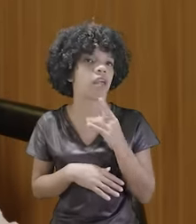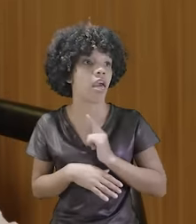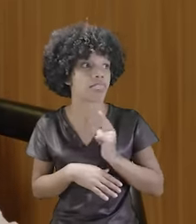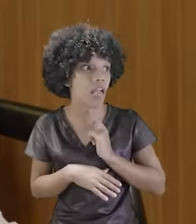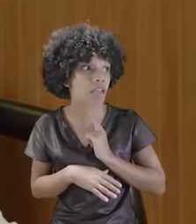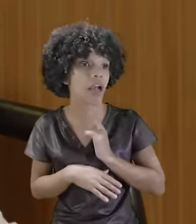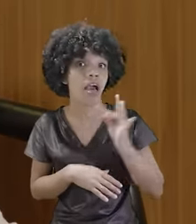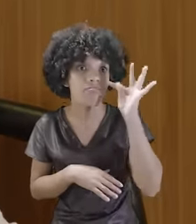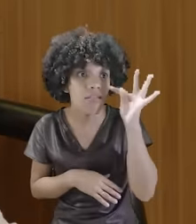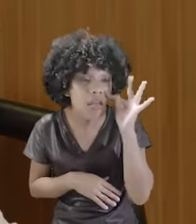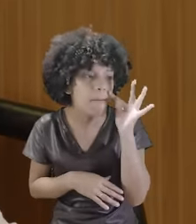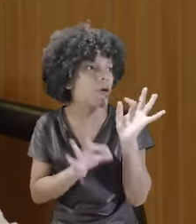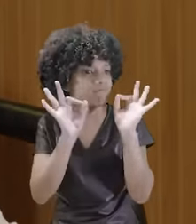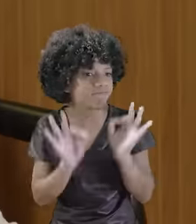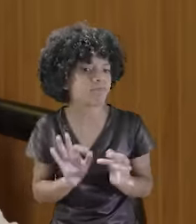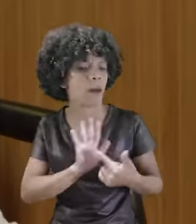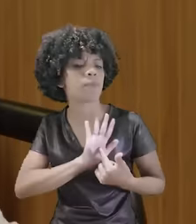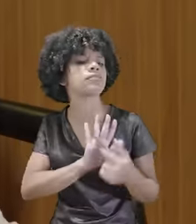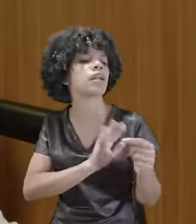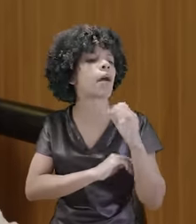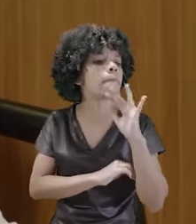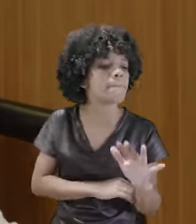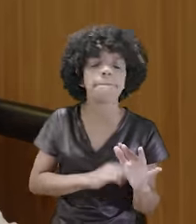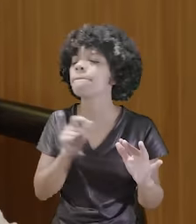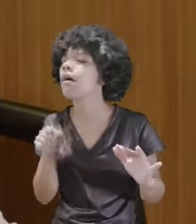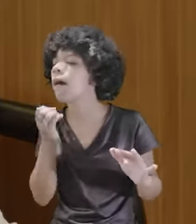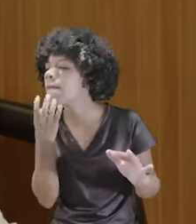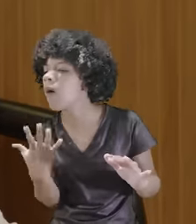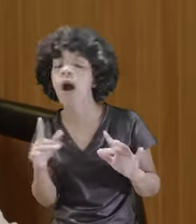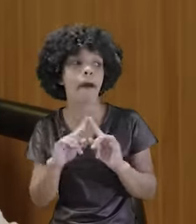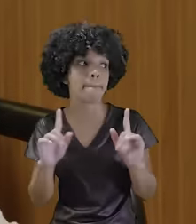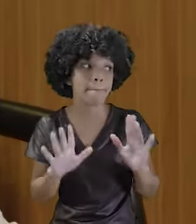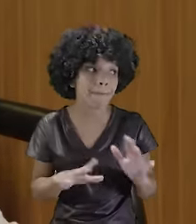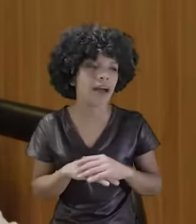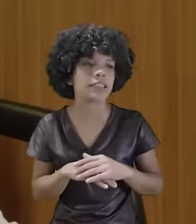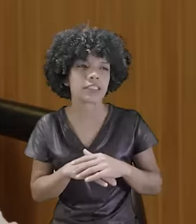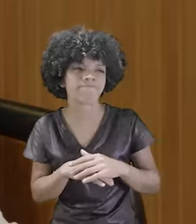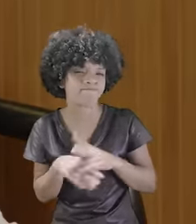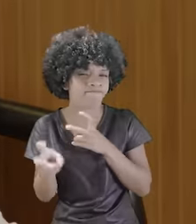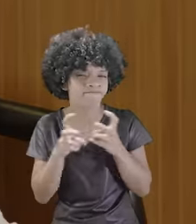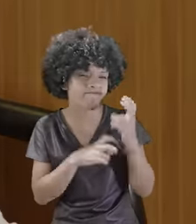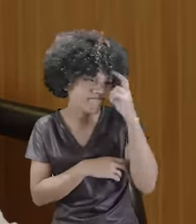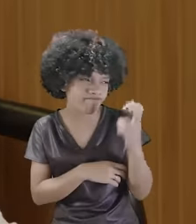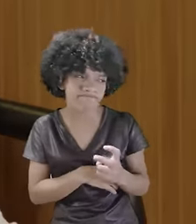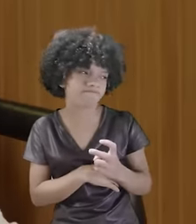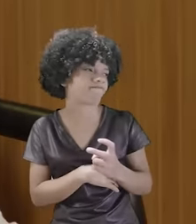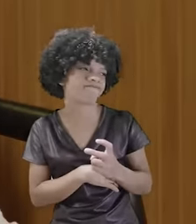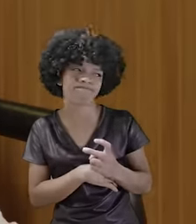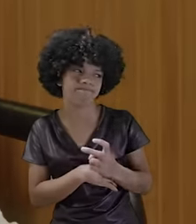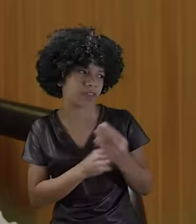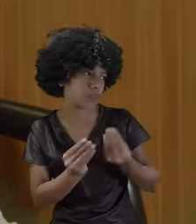testemunha mostrar que essa pessoas nos do bem mostra para governo tudo bem mas o povo lá esperto não deixa nada para